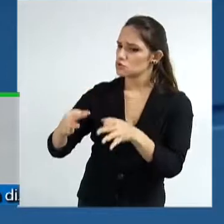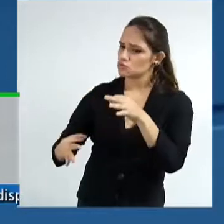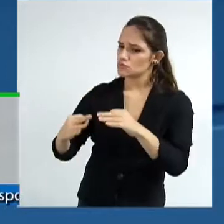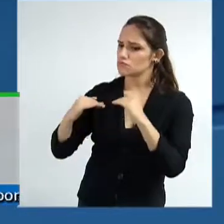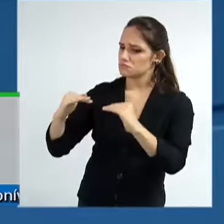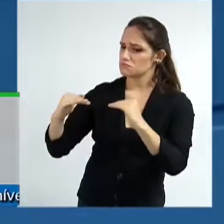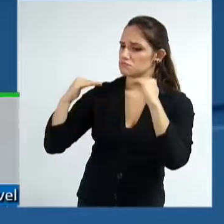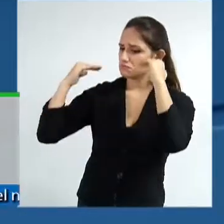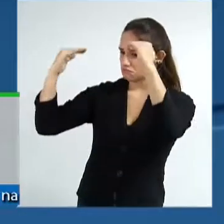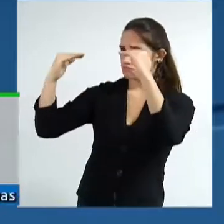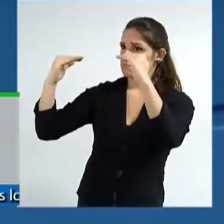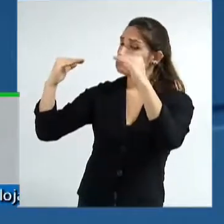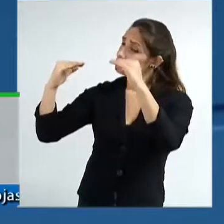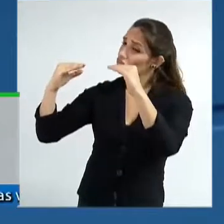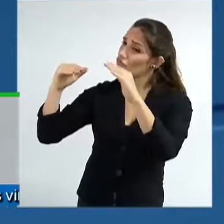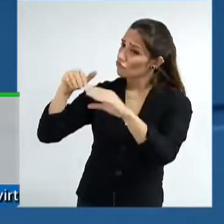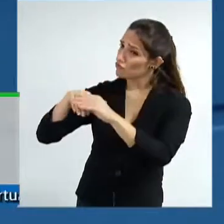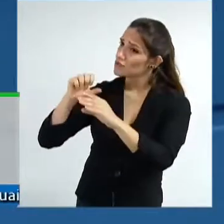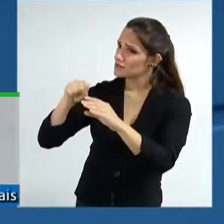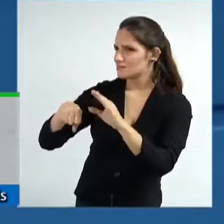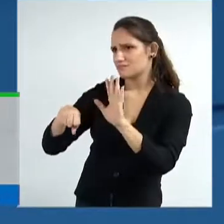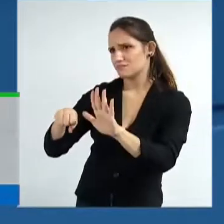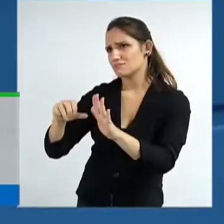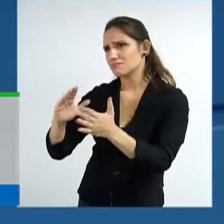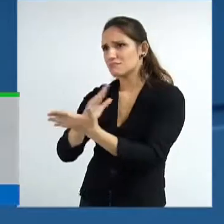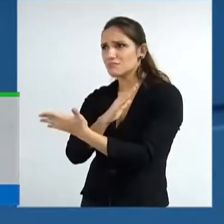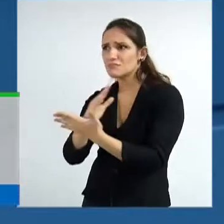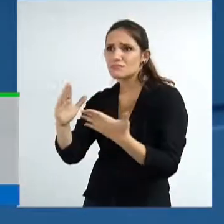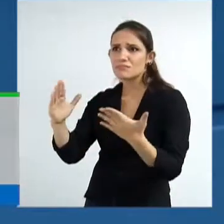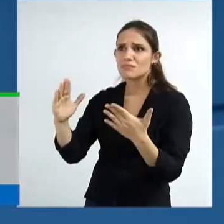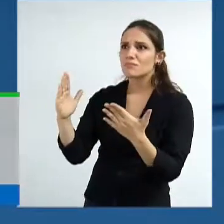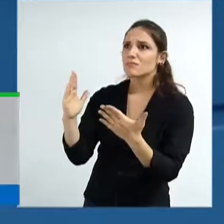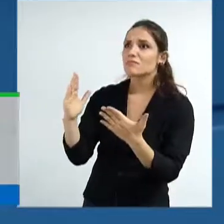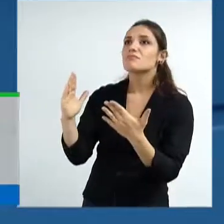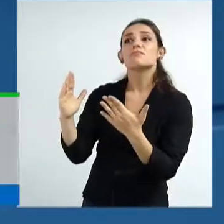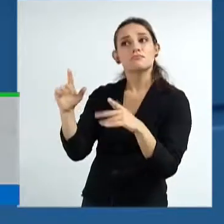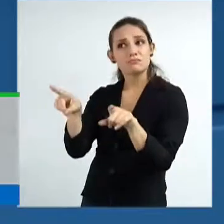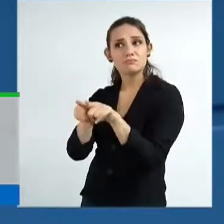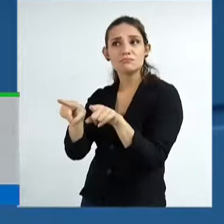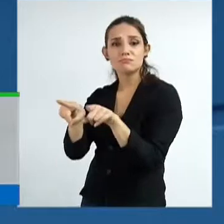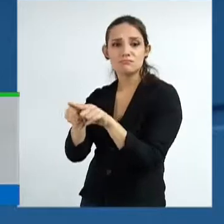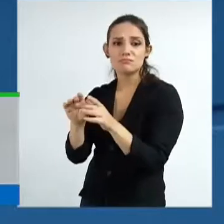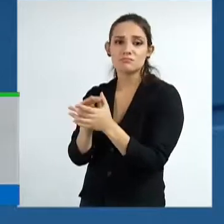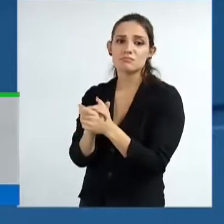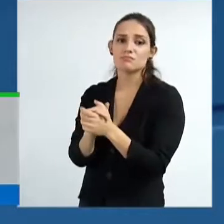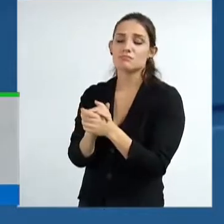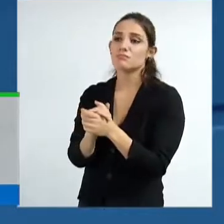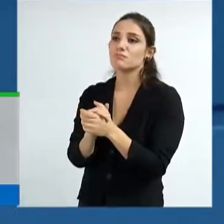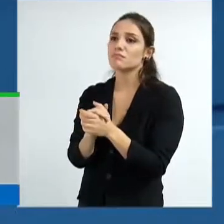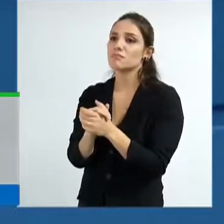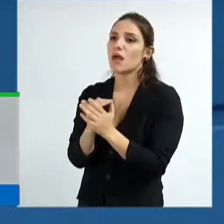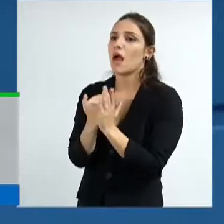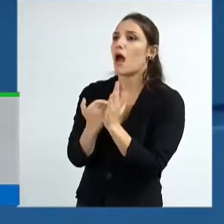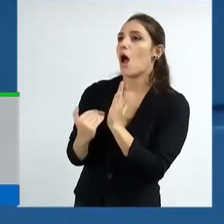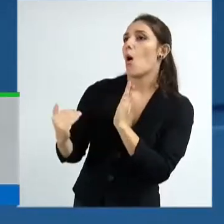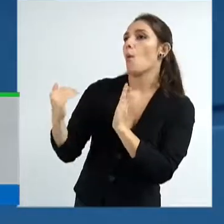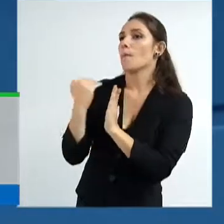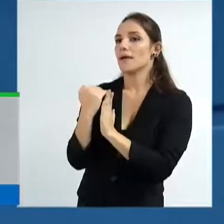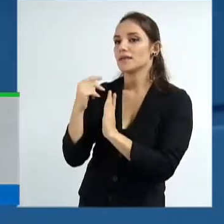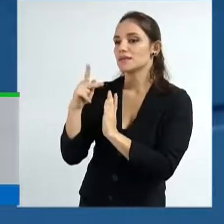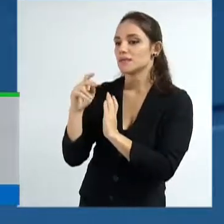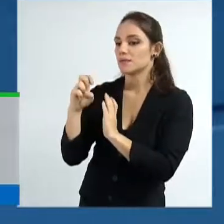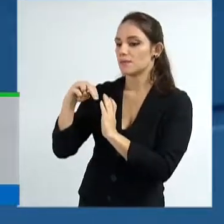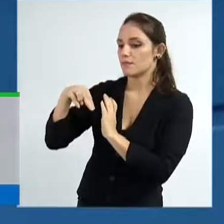superiores. Nenhuma, inclusive algumas até subiram a pena, aumentaram a pena